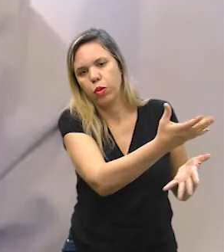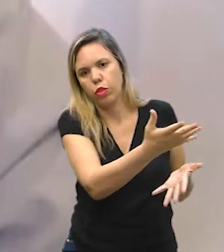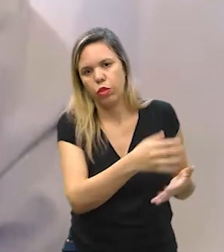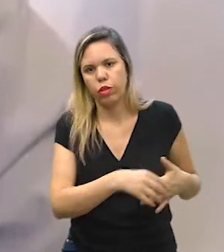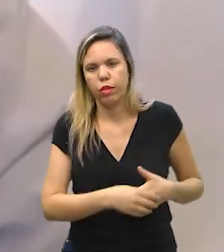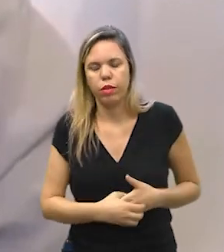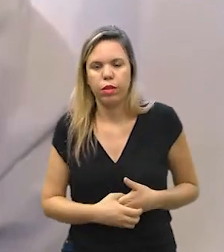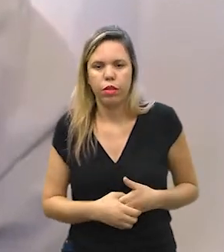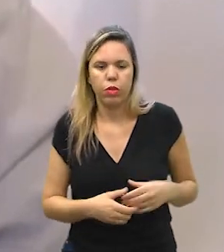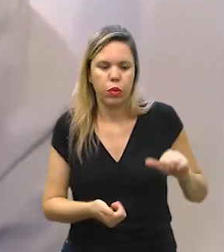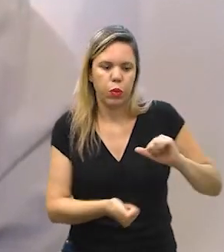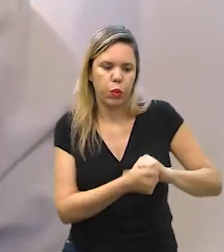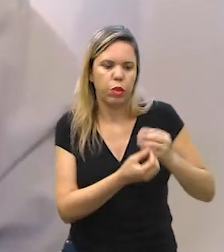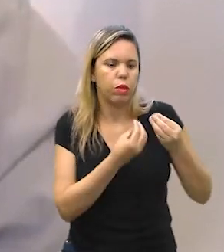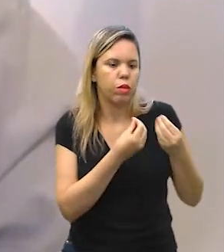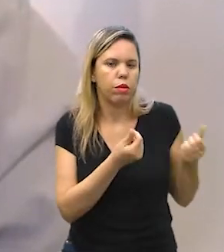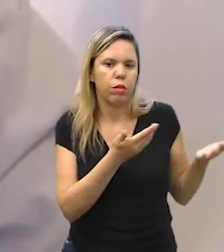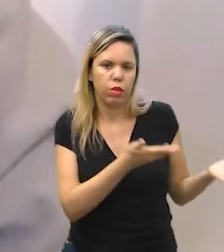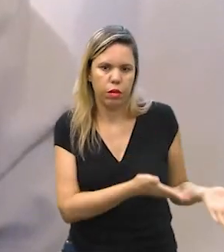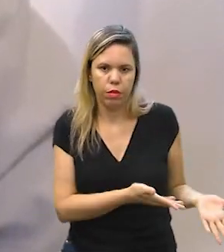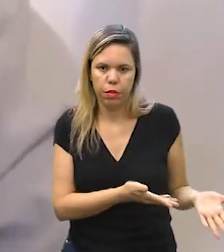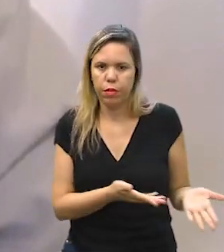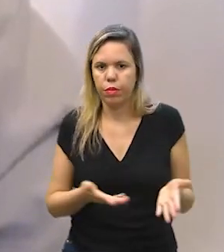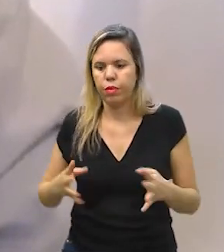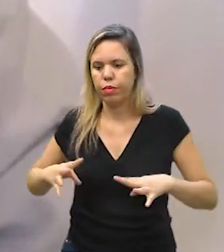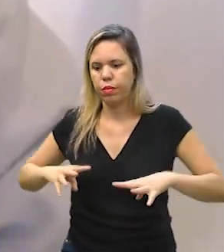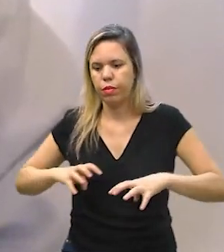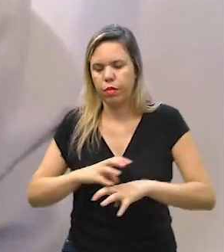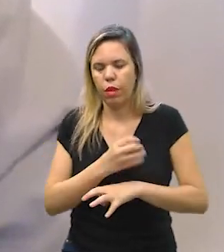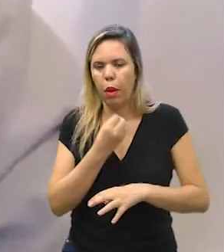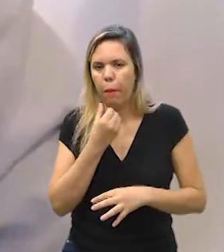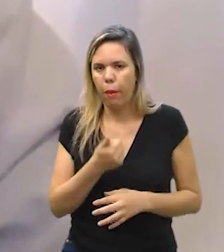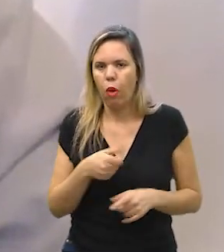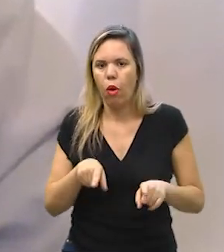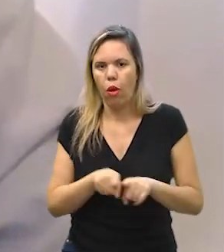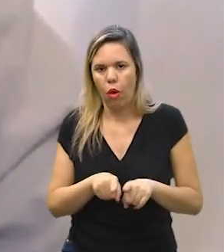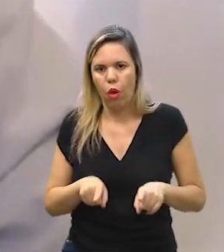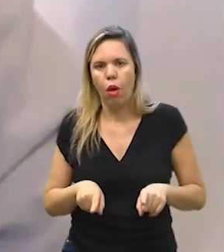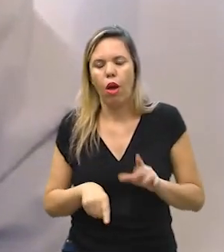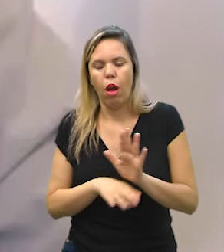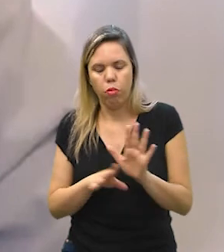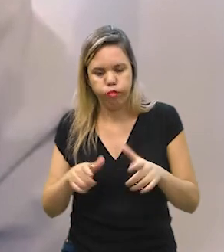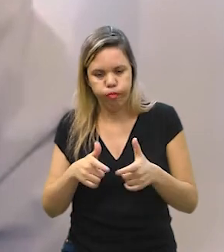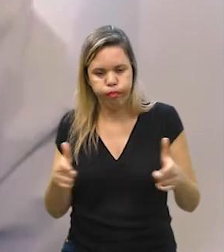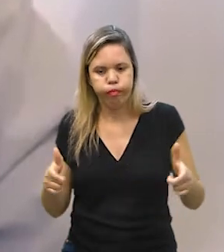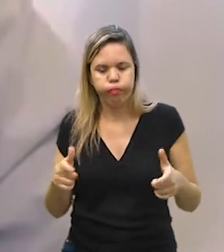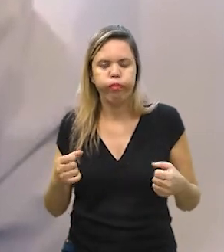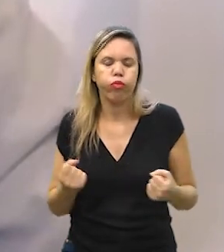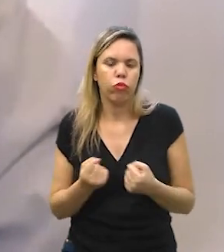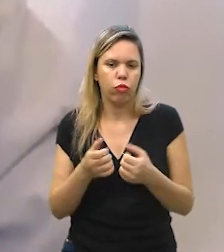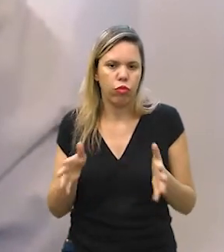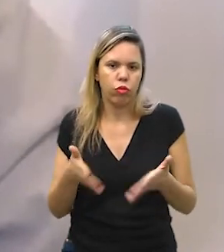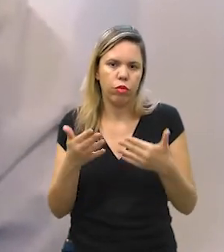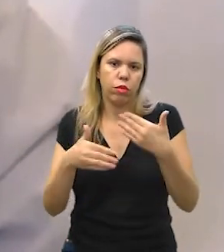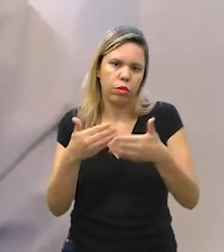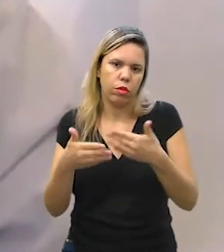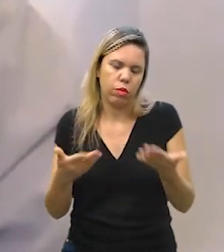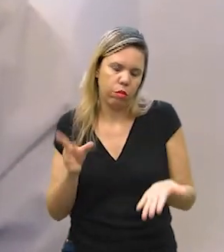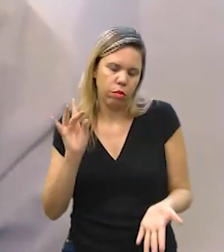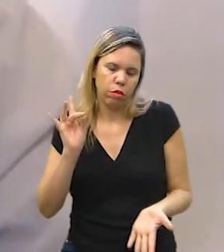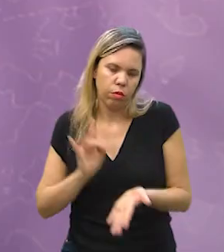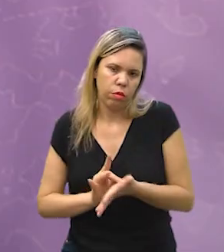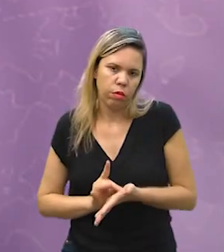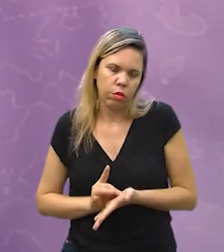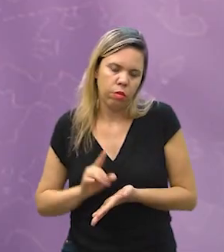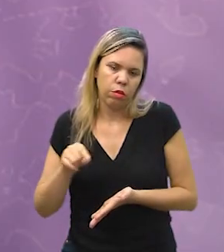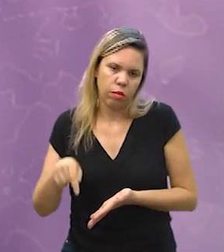quantidade, em qualidade, as bactérias benéficas, elas predominam e assim por diante. Então, realmente,